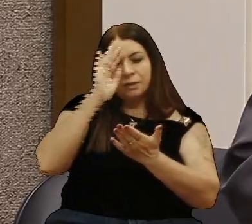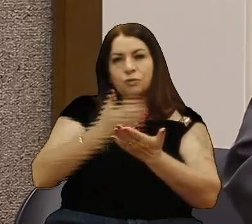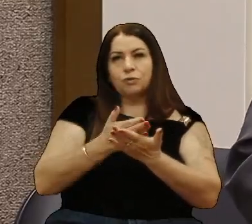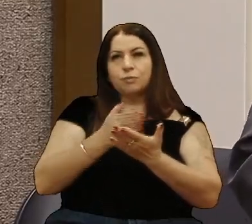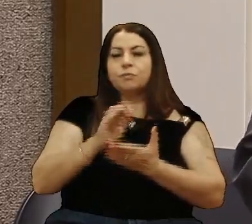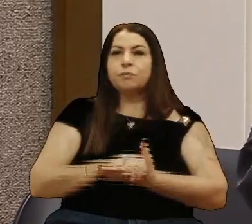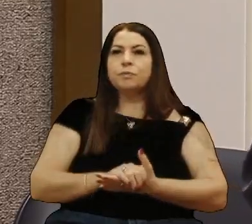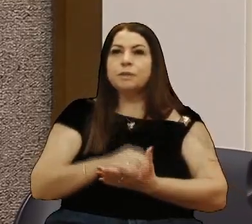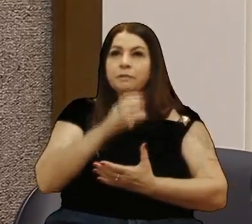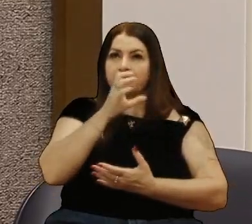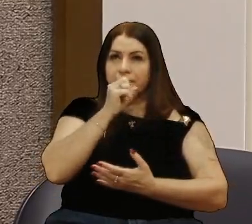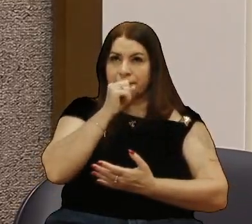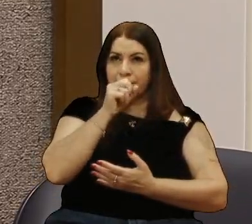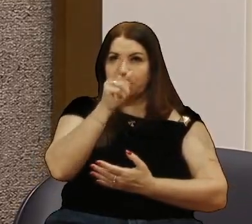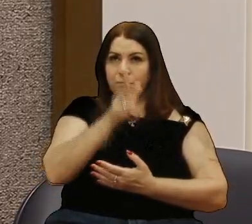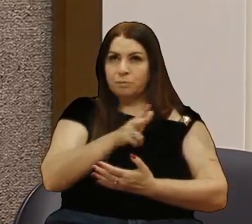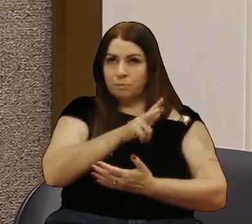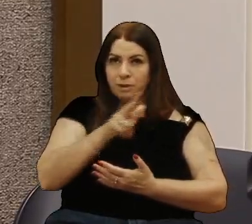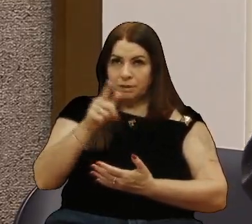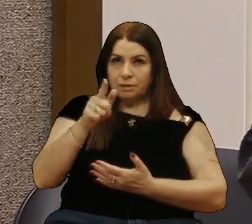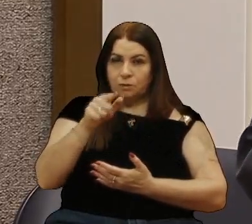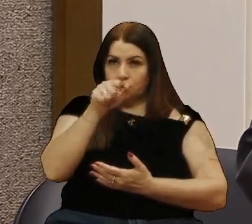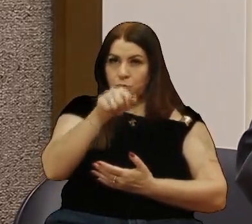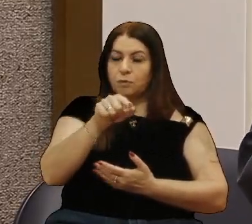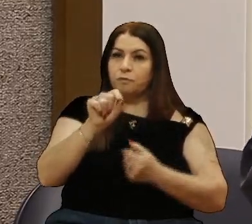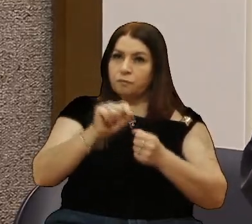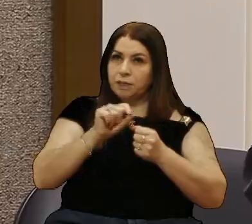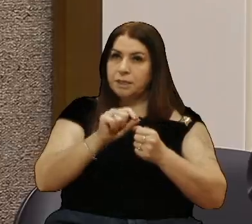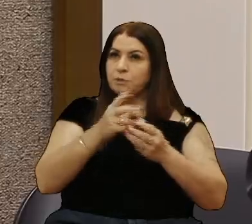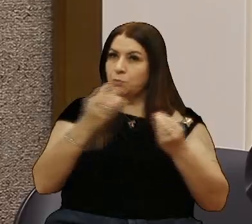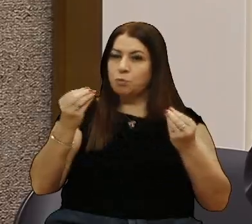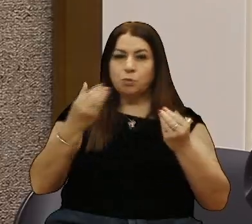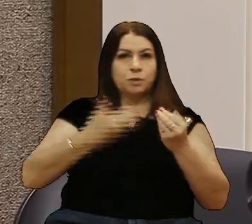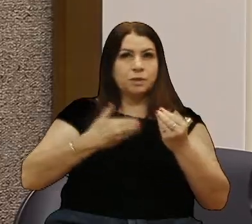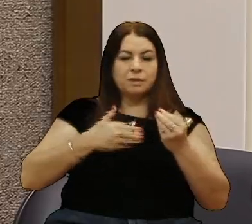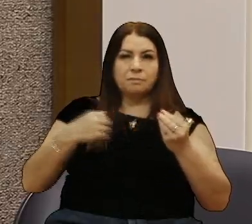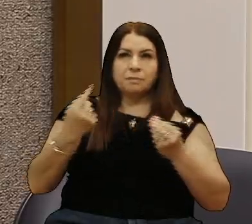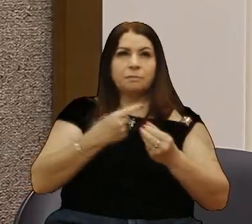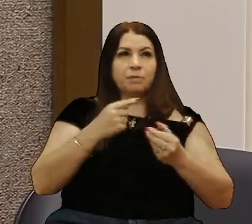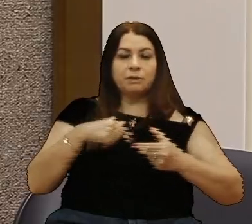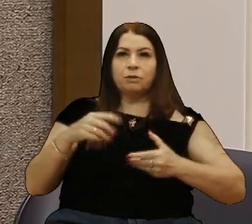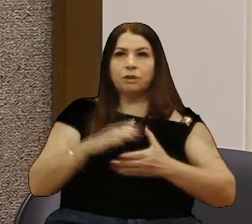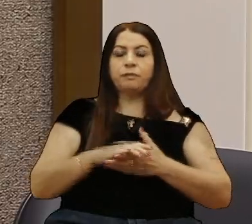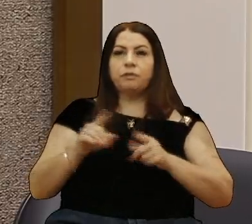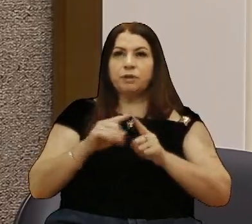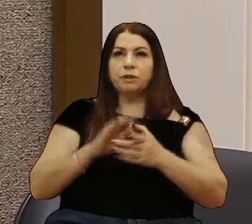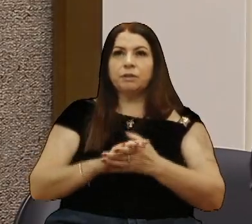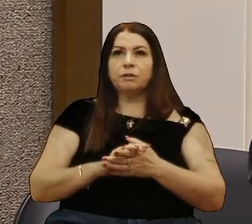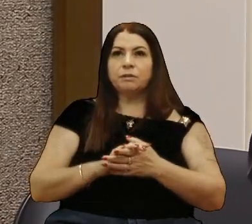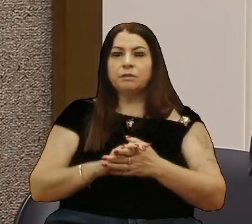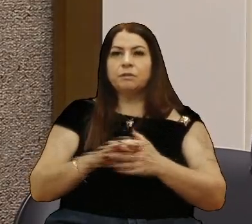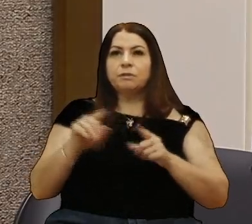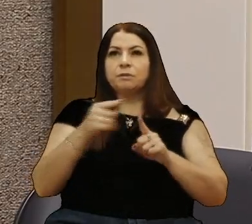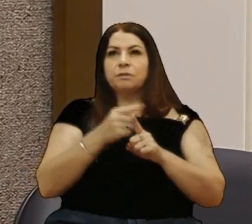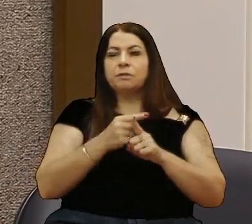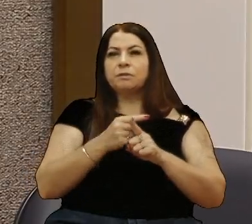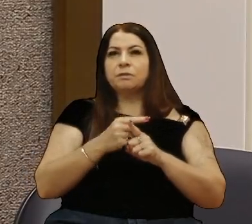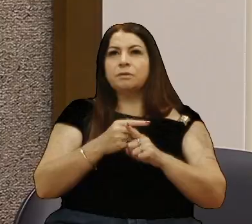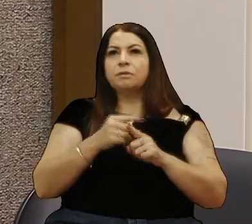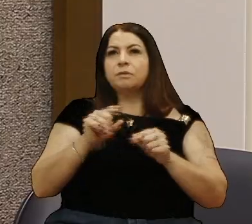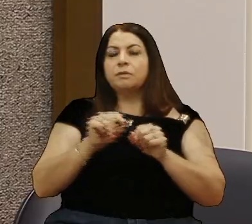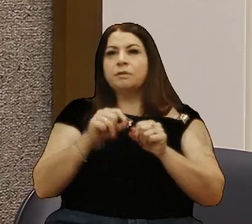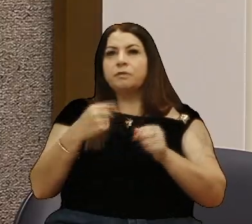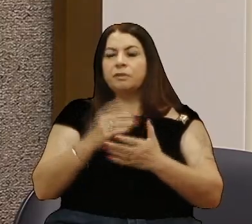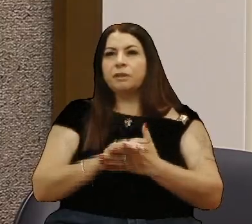falei sábado para o padre Eduardo Cantelli, o senhor vai fazer muitos amigos da Zona Norte. E ele me disse o seguinte: já